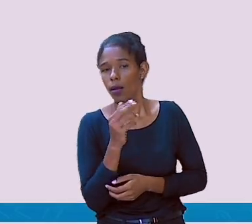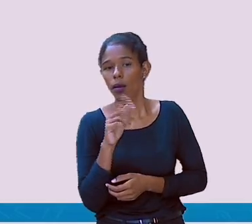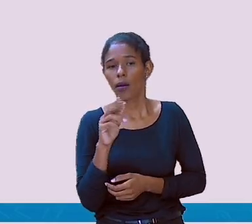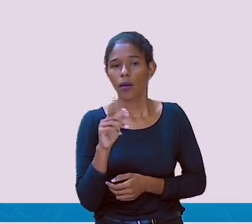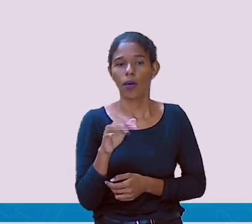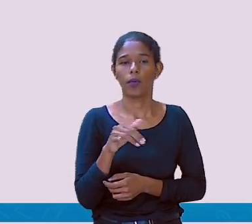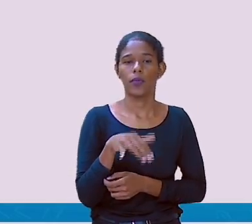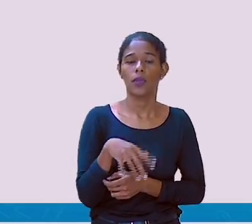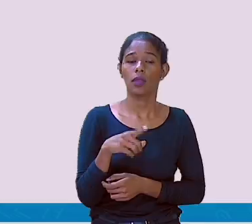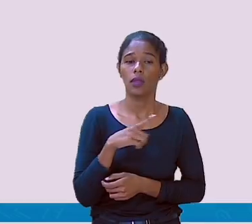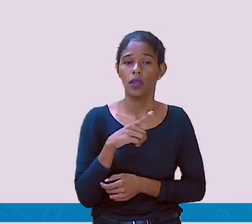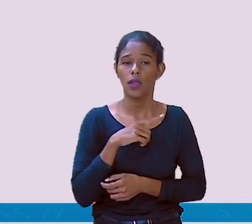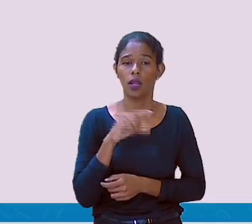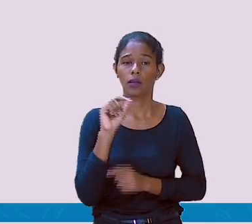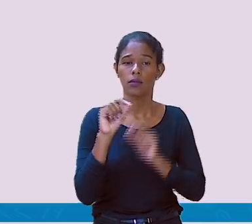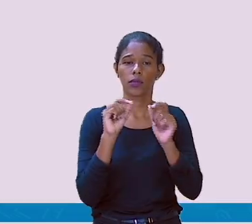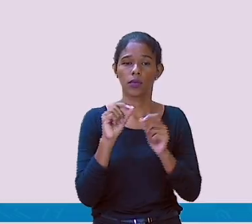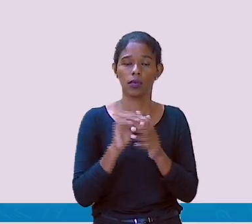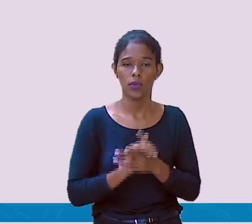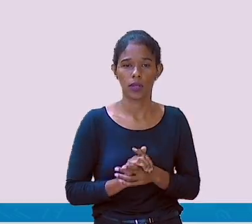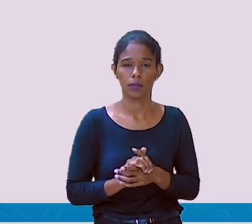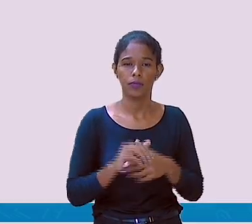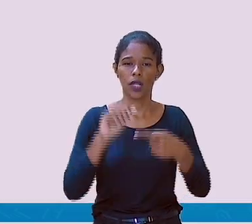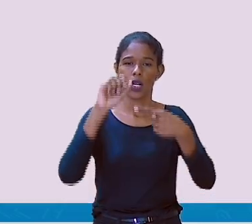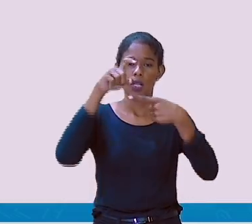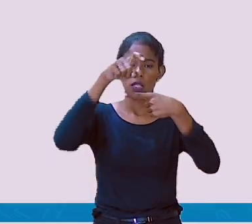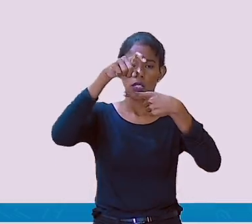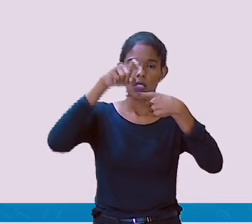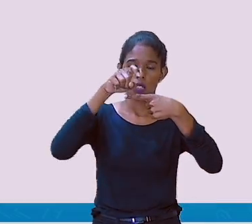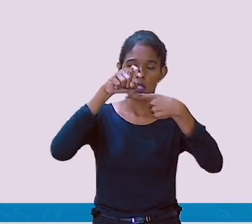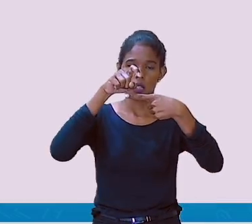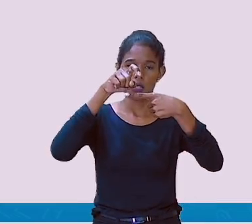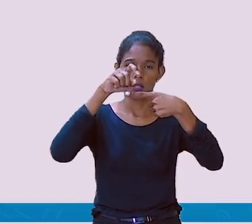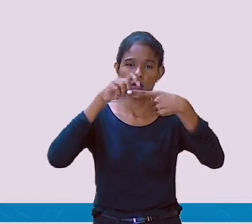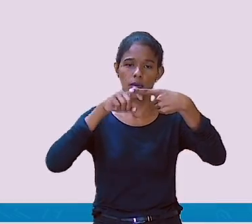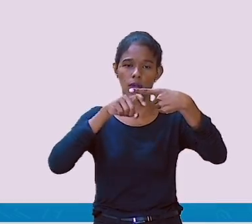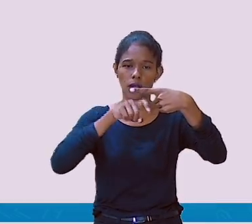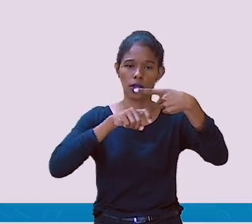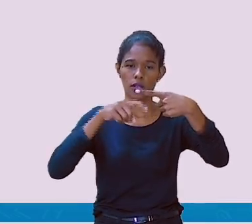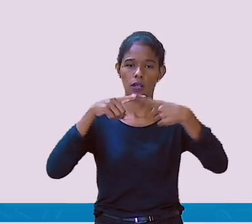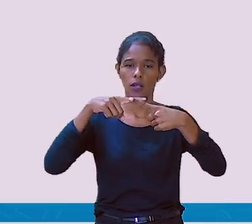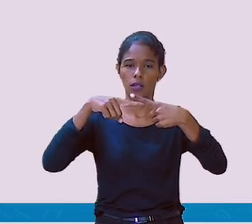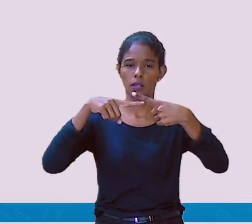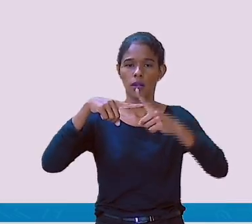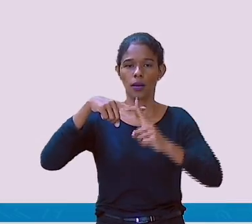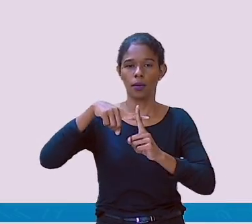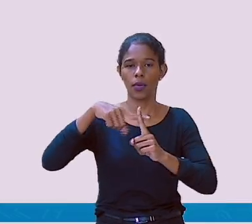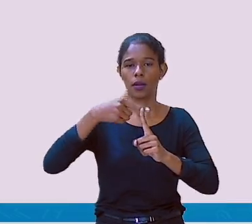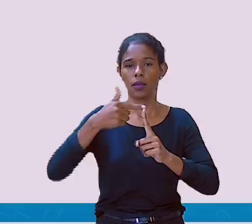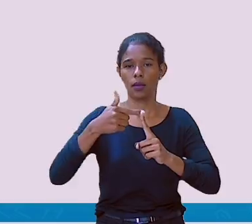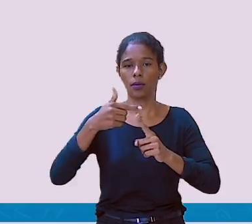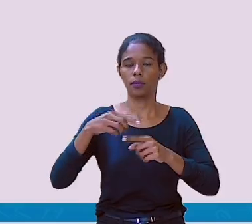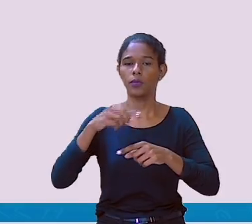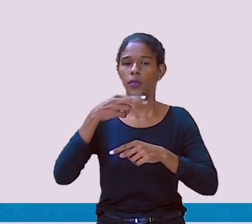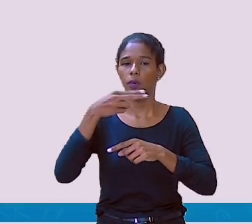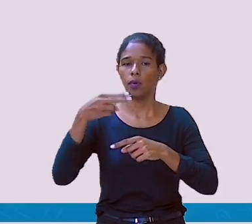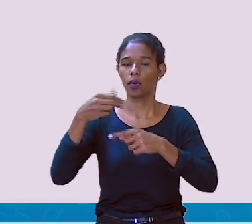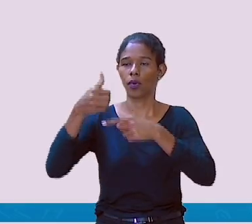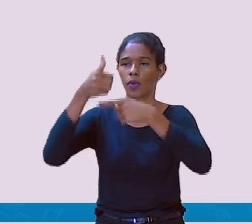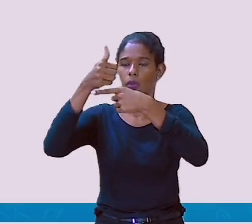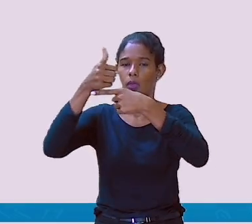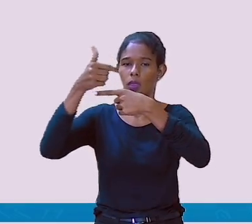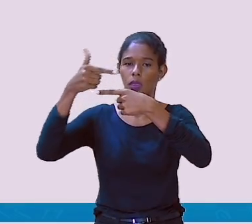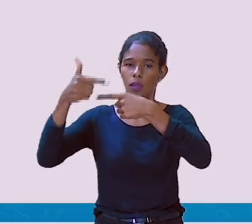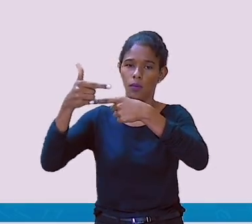para CD, X mais 2. Assim como EF, 12,